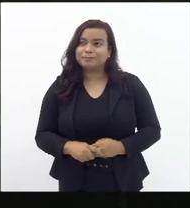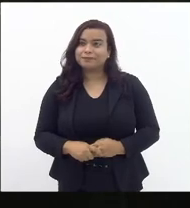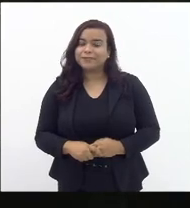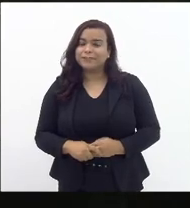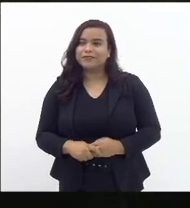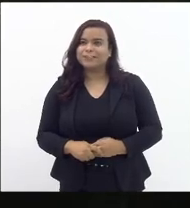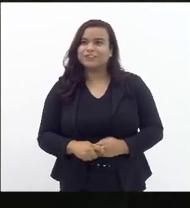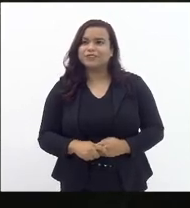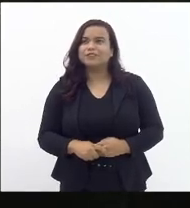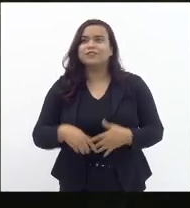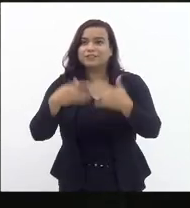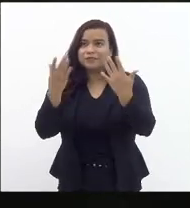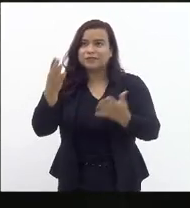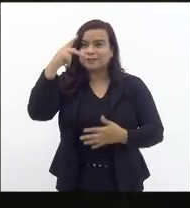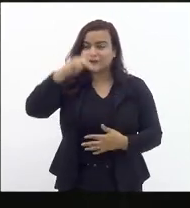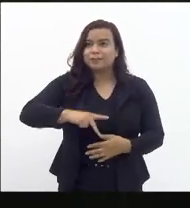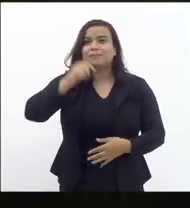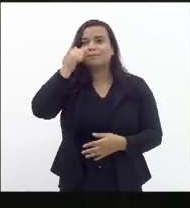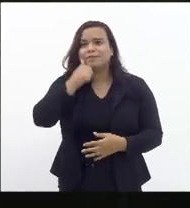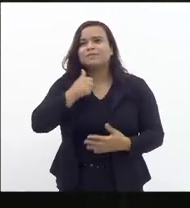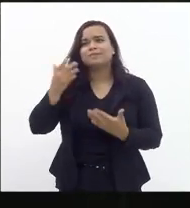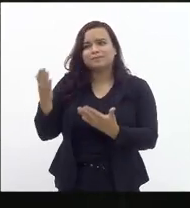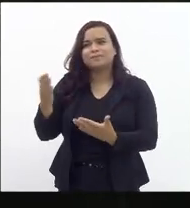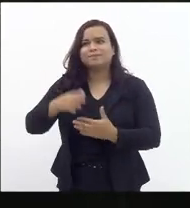Senhora presidente.